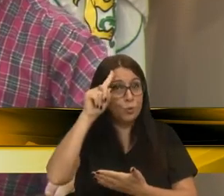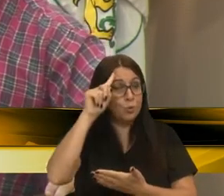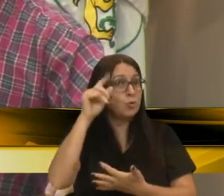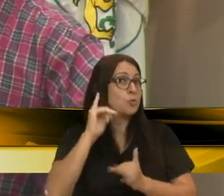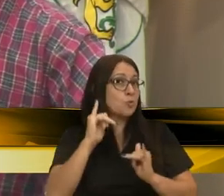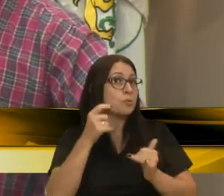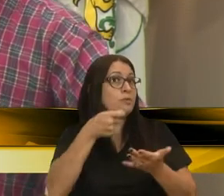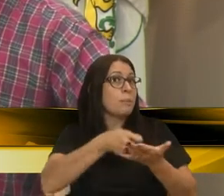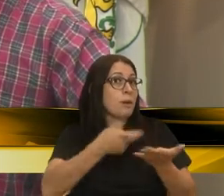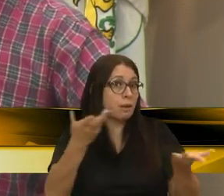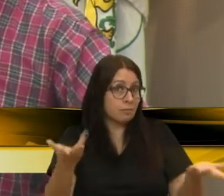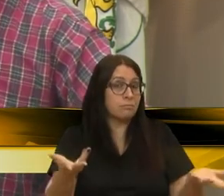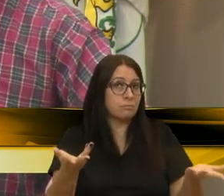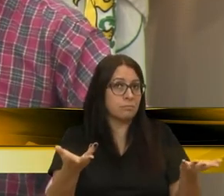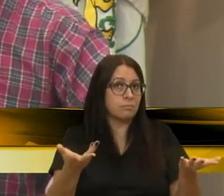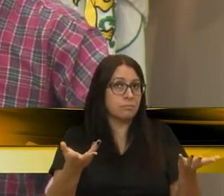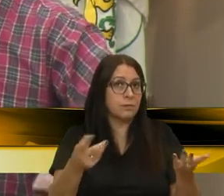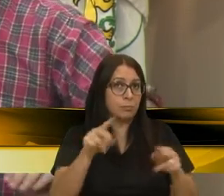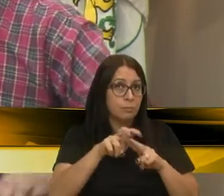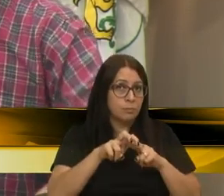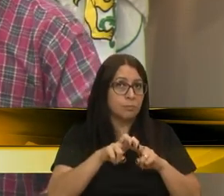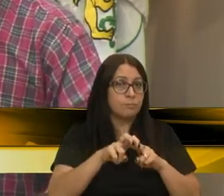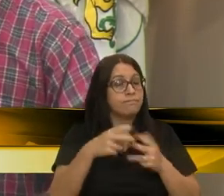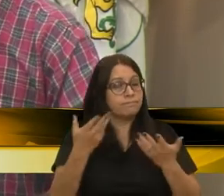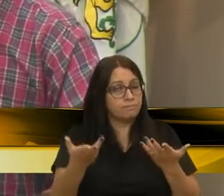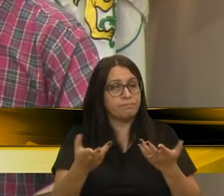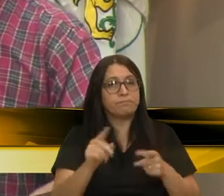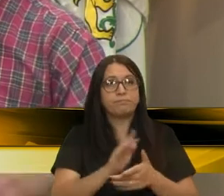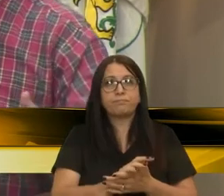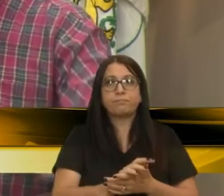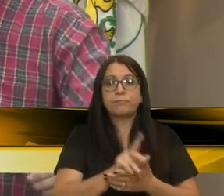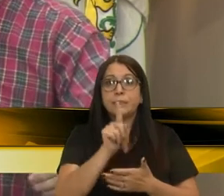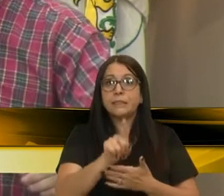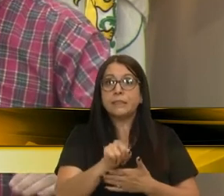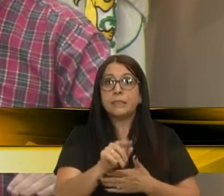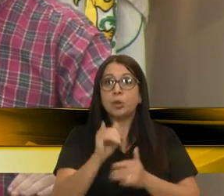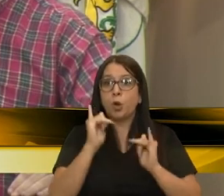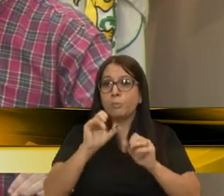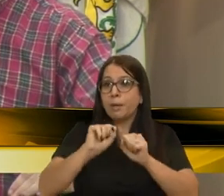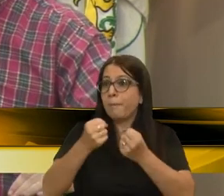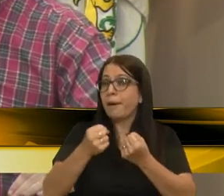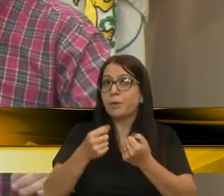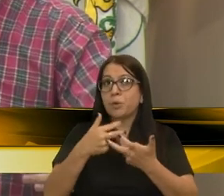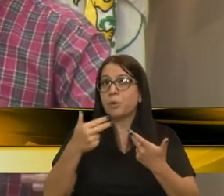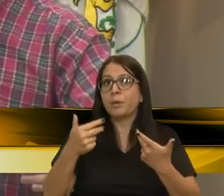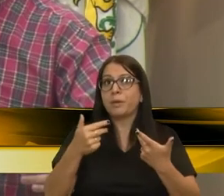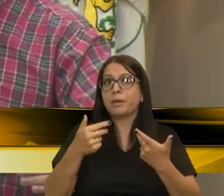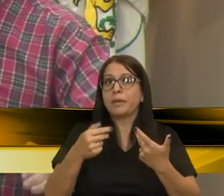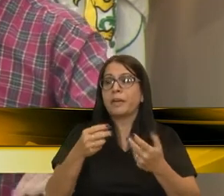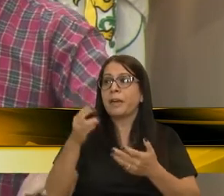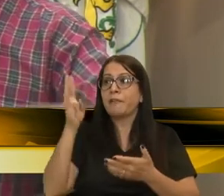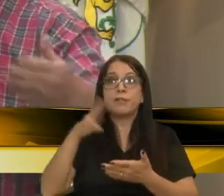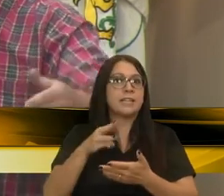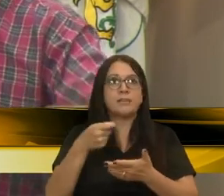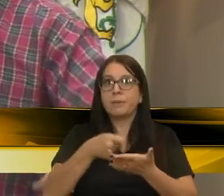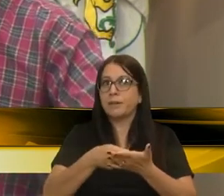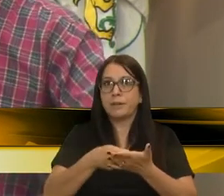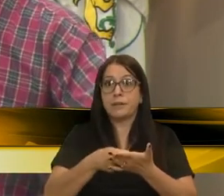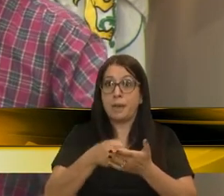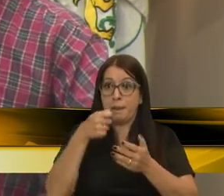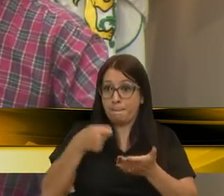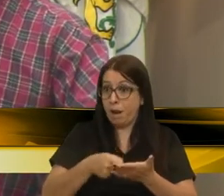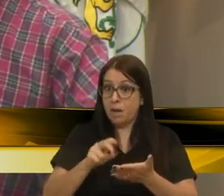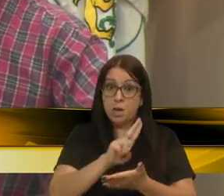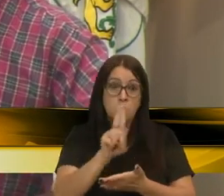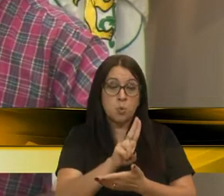dia que vai pagar por isso. Então, esse ônibus danificado não é algo que a Visat vai pagar. Quem vai pagar